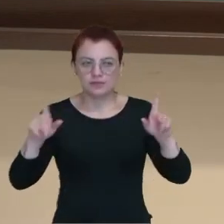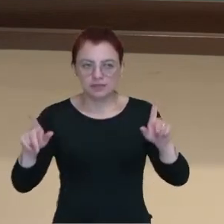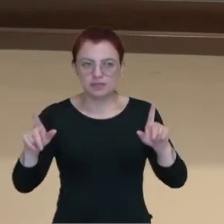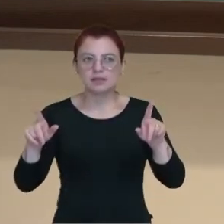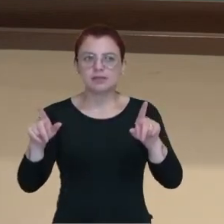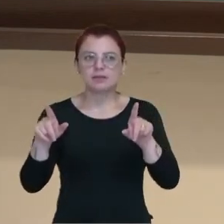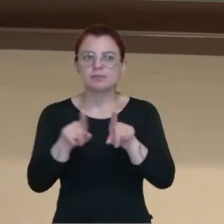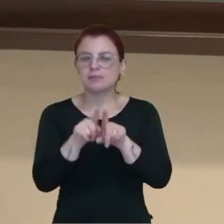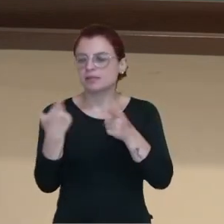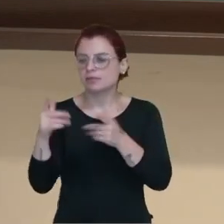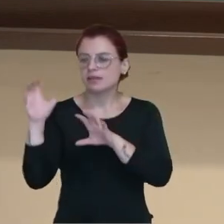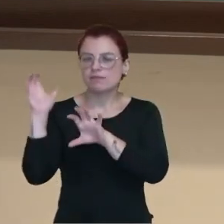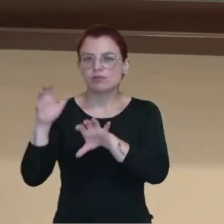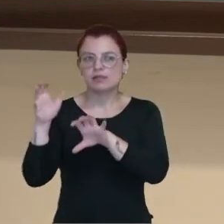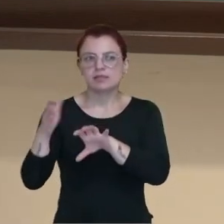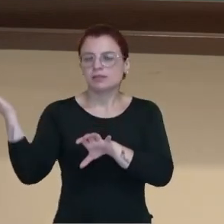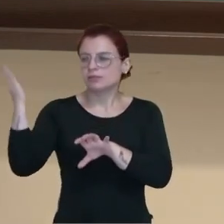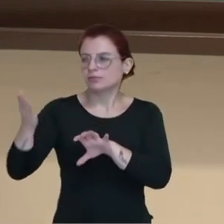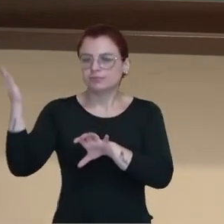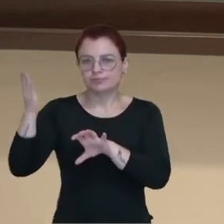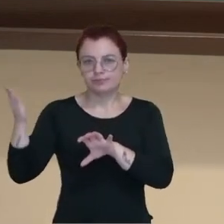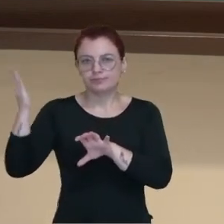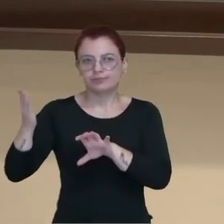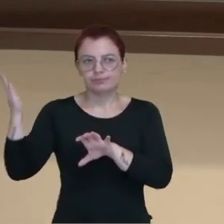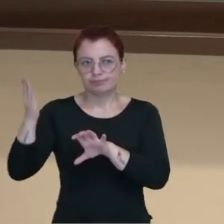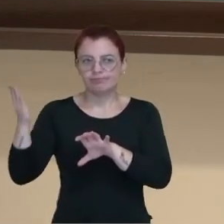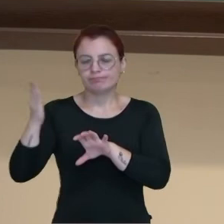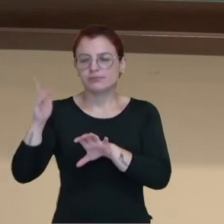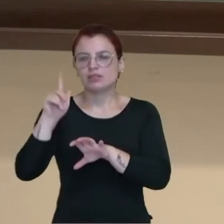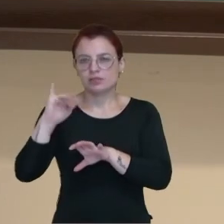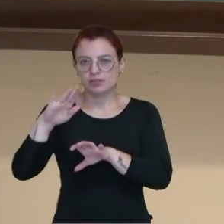PIB, não influenciou em nada no rendimento, na